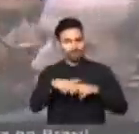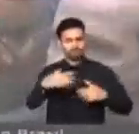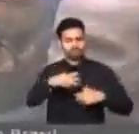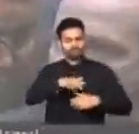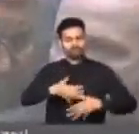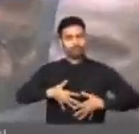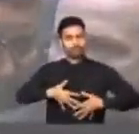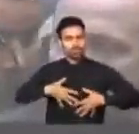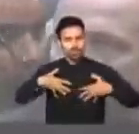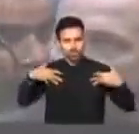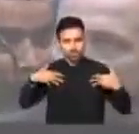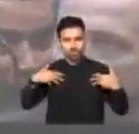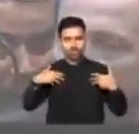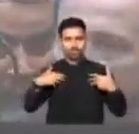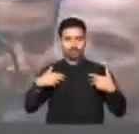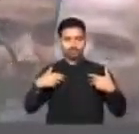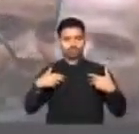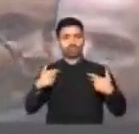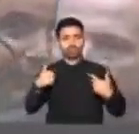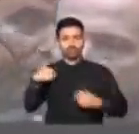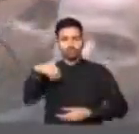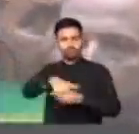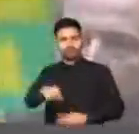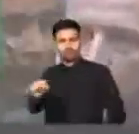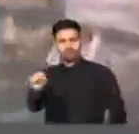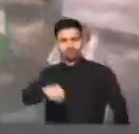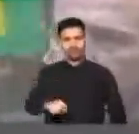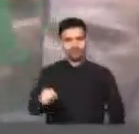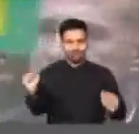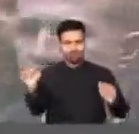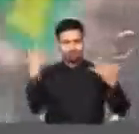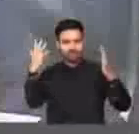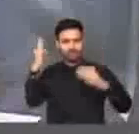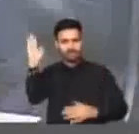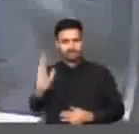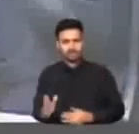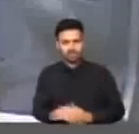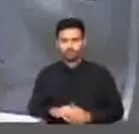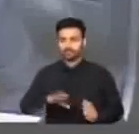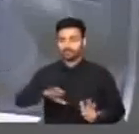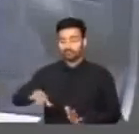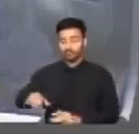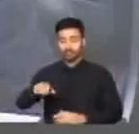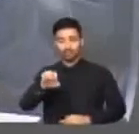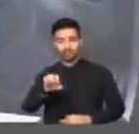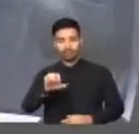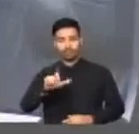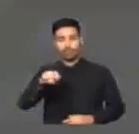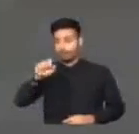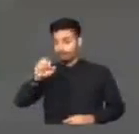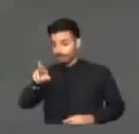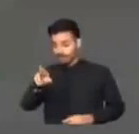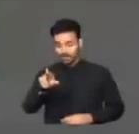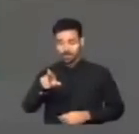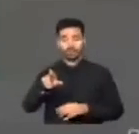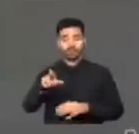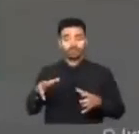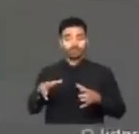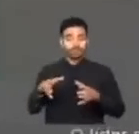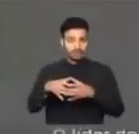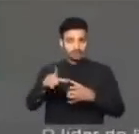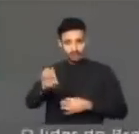e esse campo formosense vota sim! Viva o Brasil! Elmar Nascimento, do DEM da Bahia,